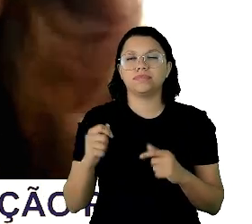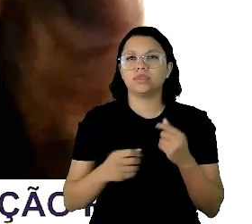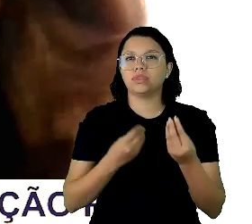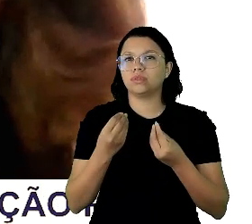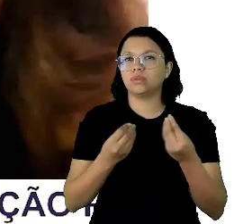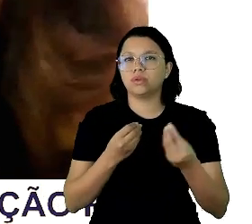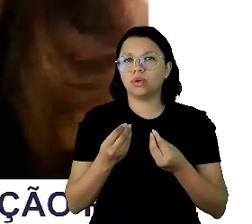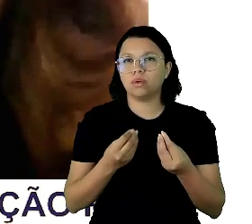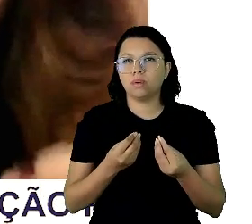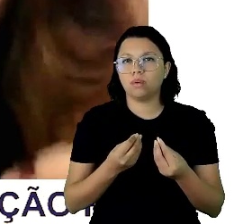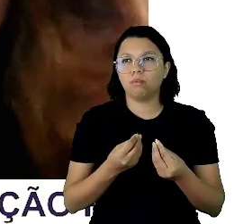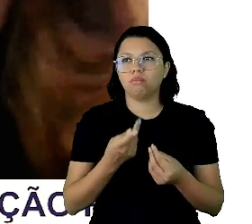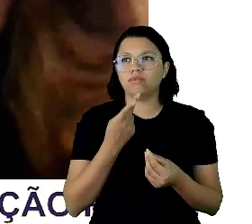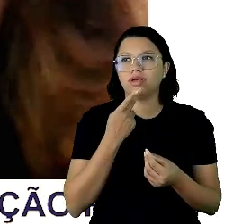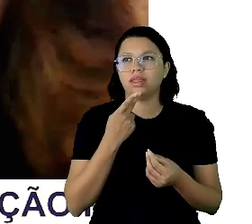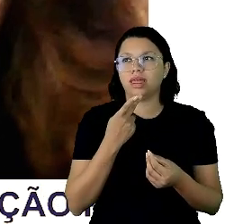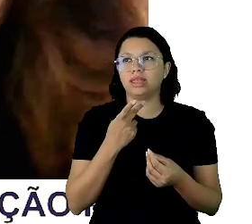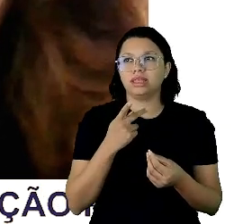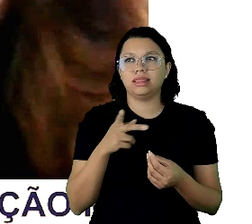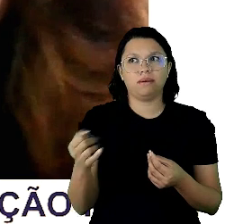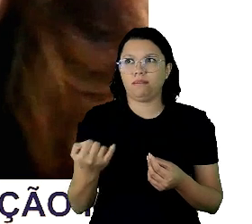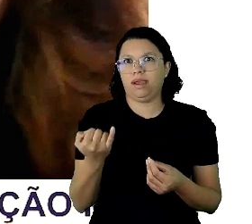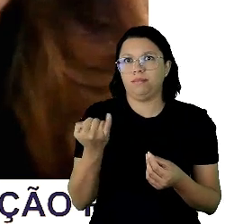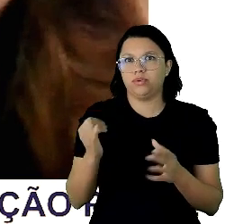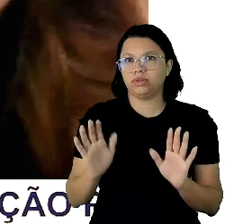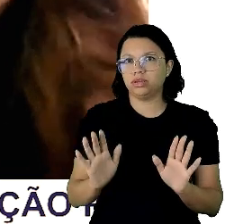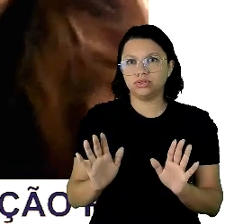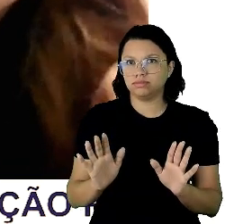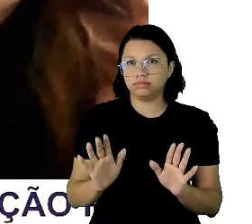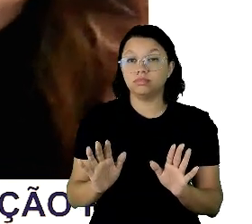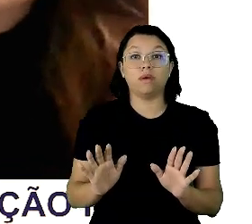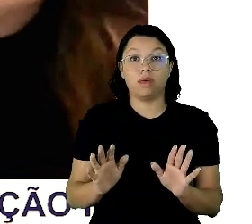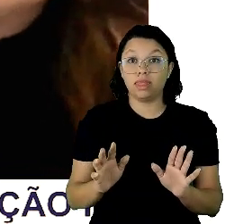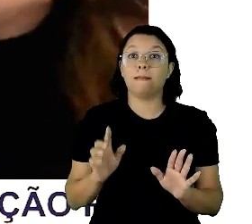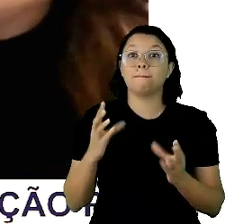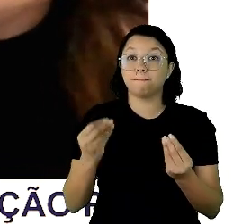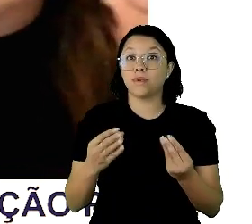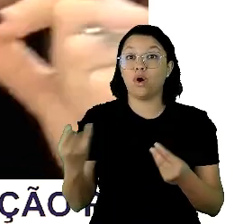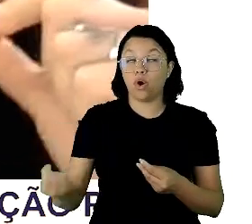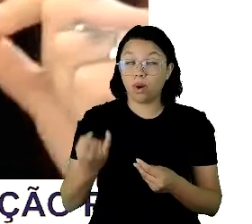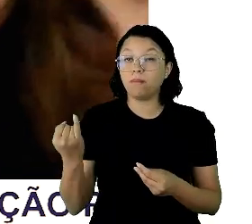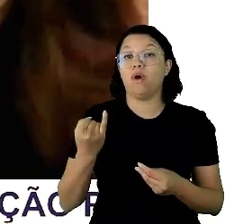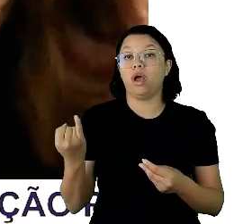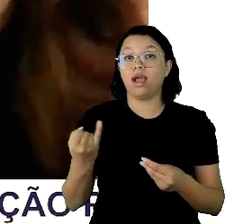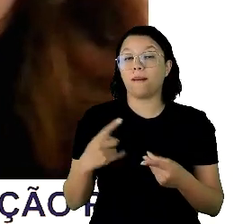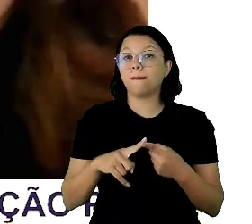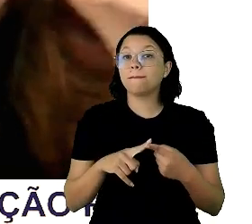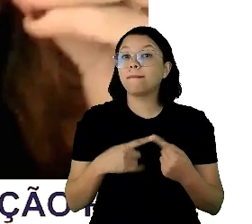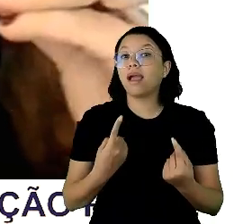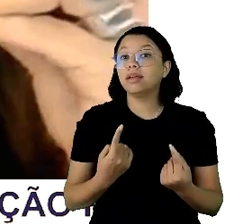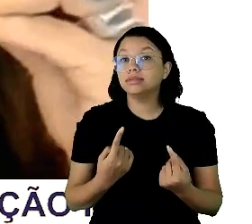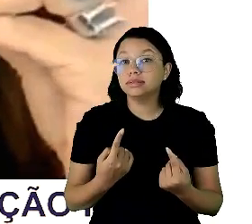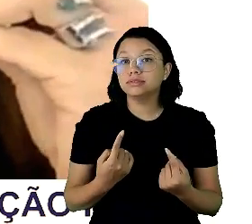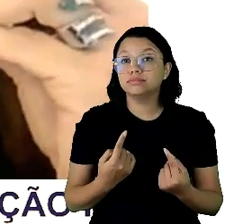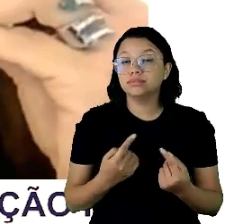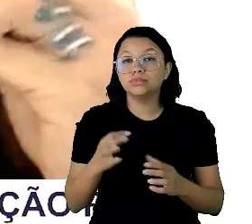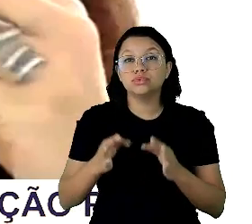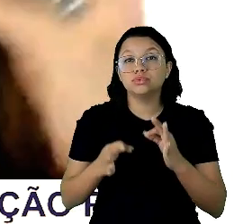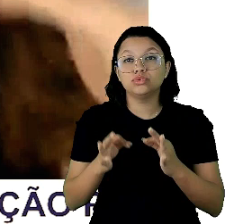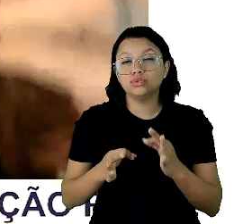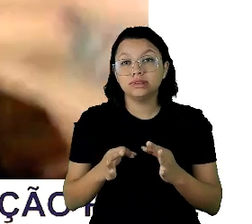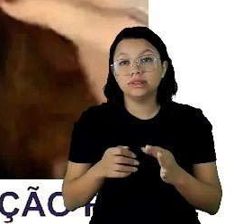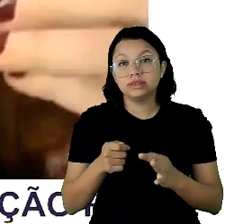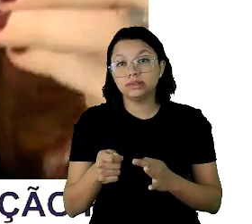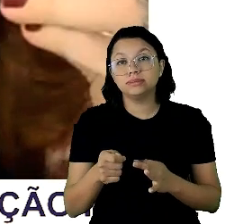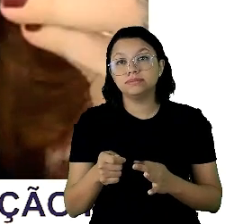da Lei Maria da Penha, é inegável. Mas você também, o juiz vai ter que ser,